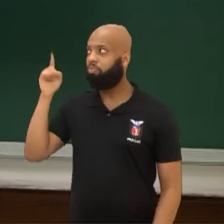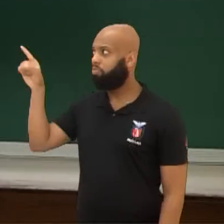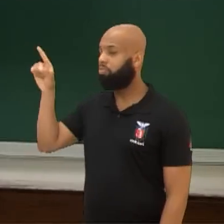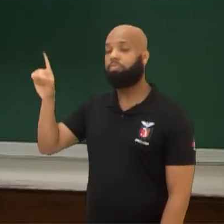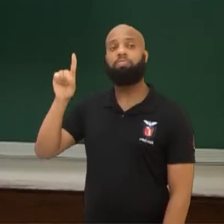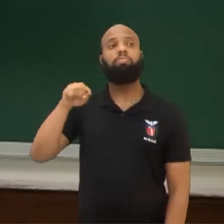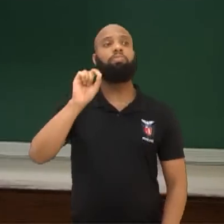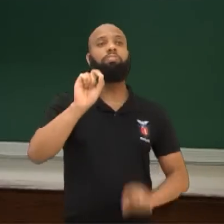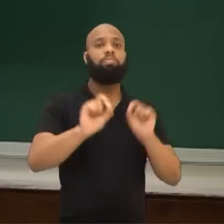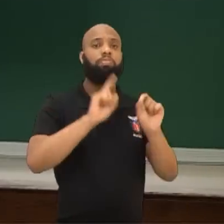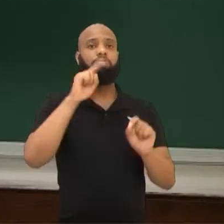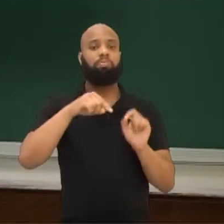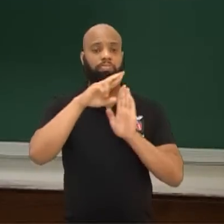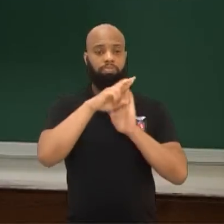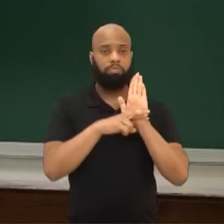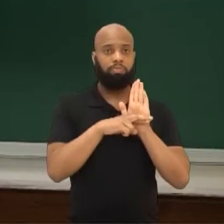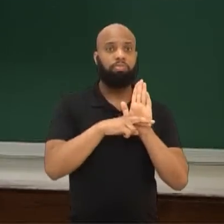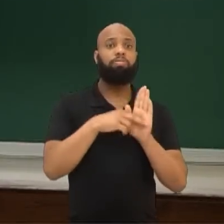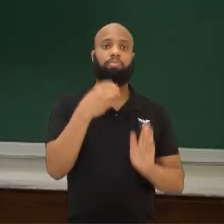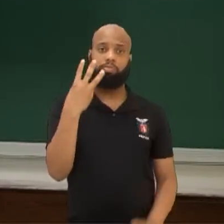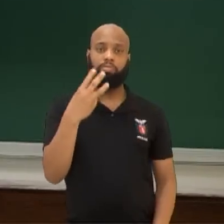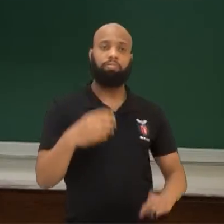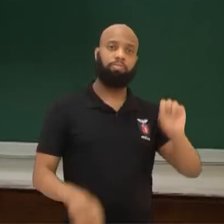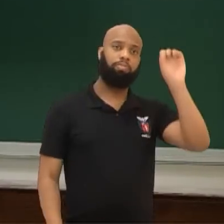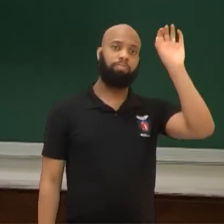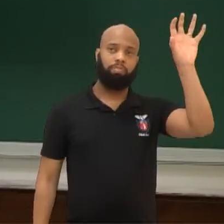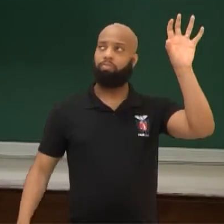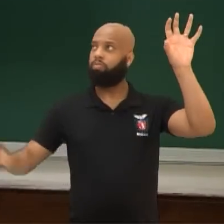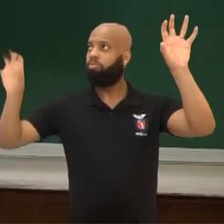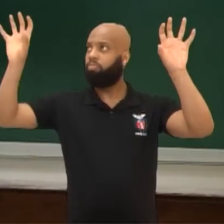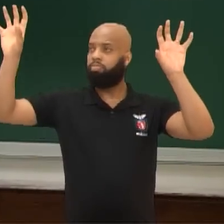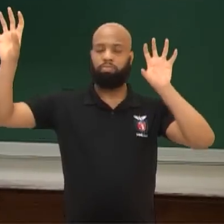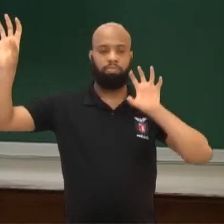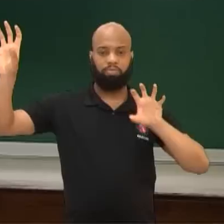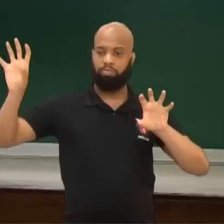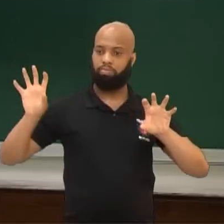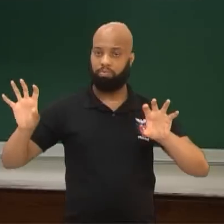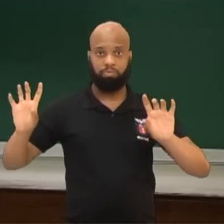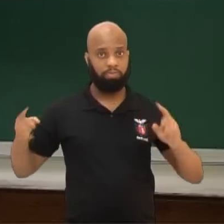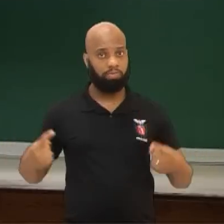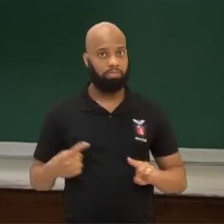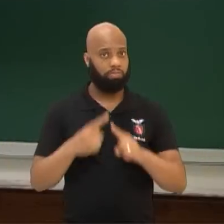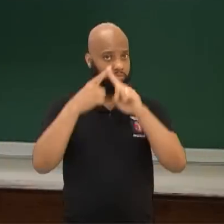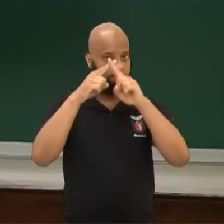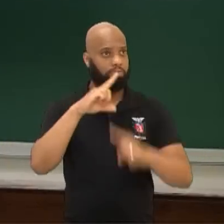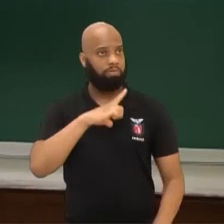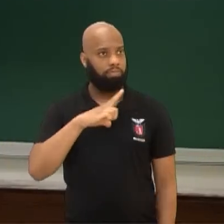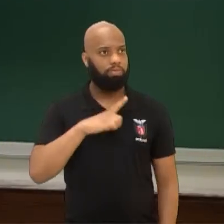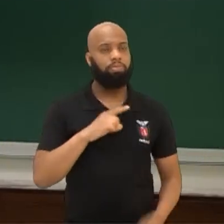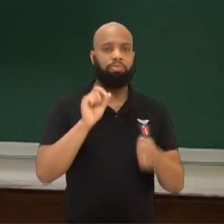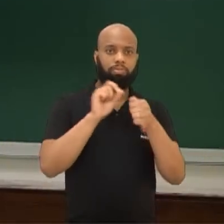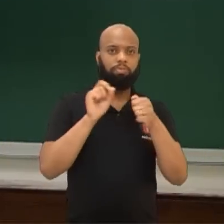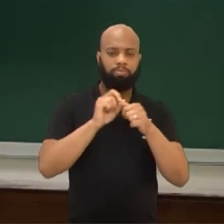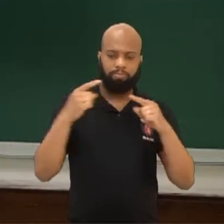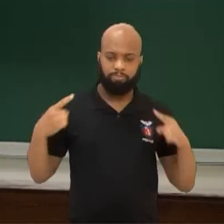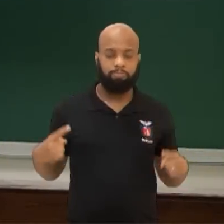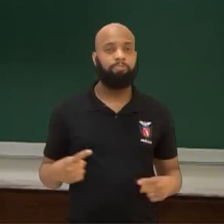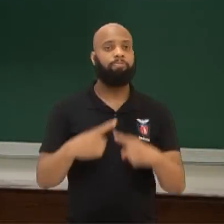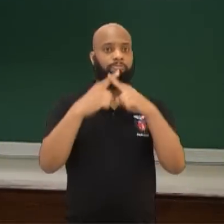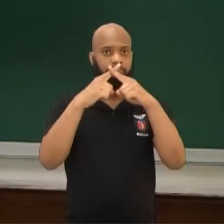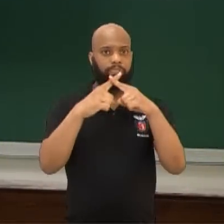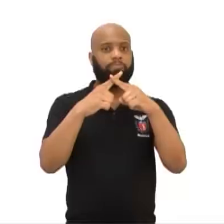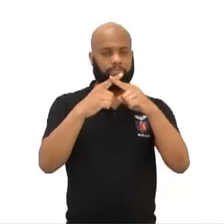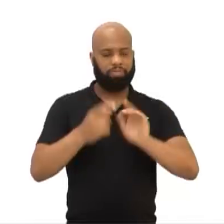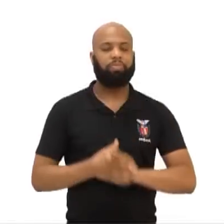é uma regrinha de 3, tá? Então, como é que eu vou resolver? Através da regrinha de 3, fazendo a multiplicação